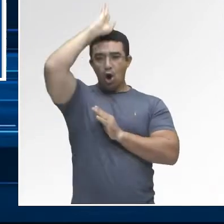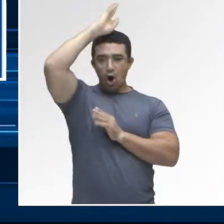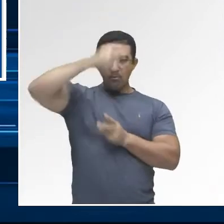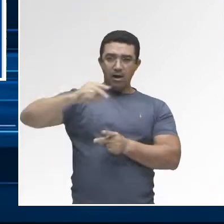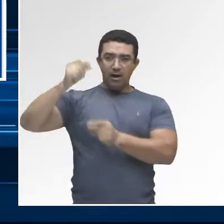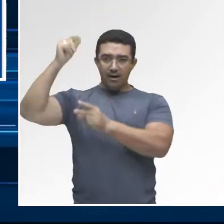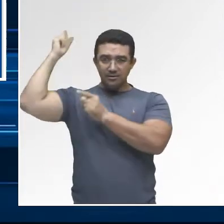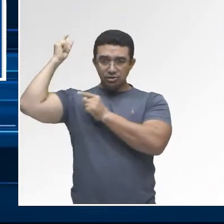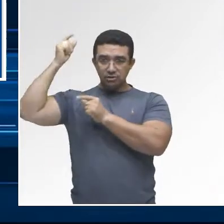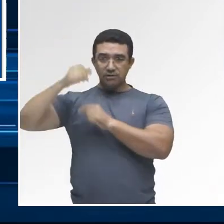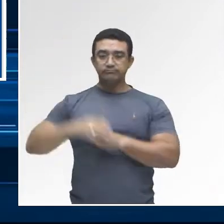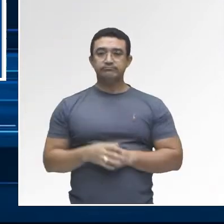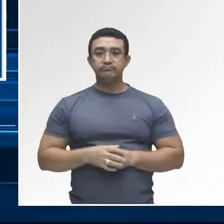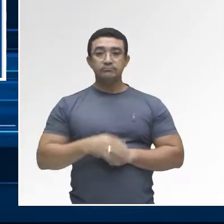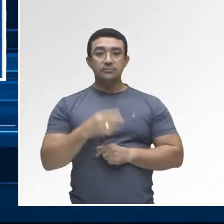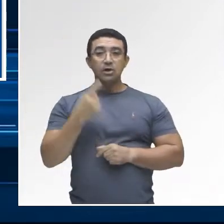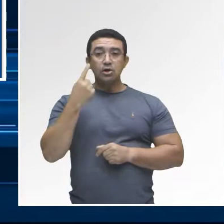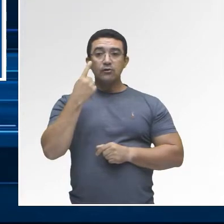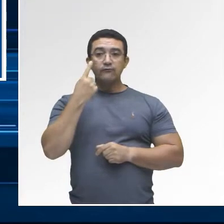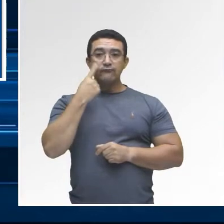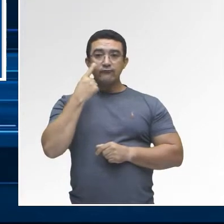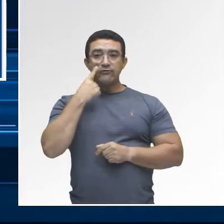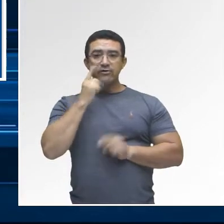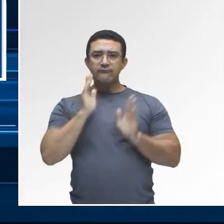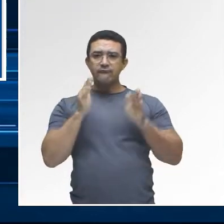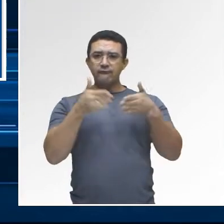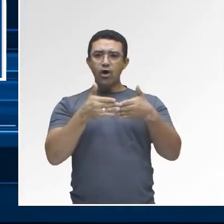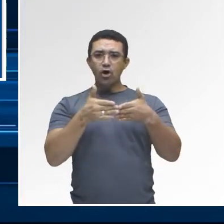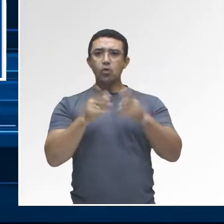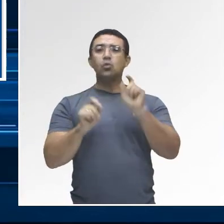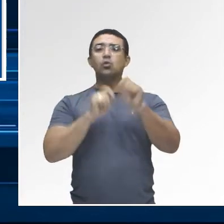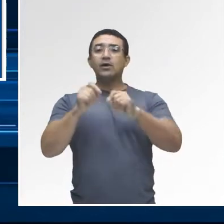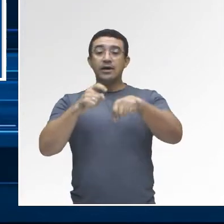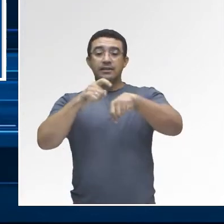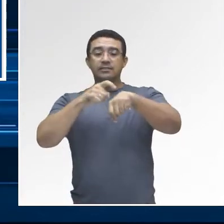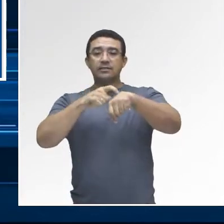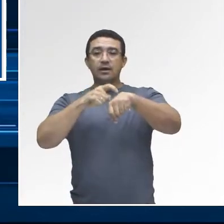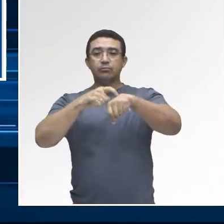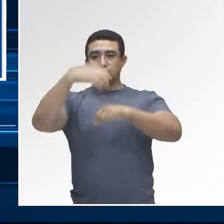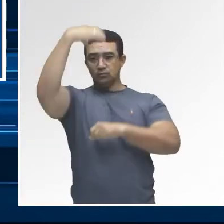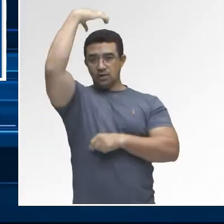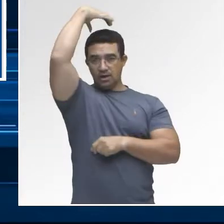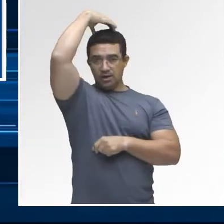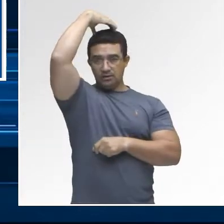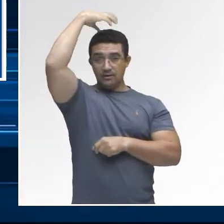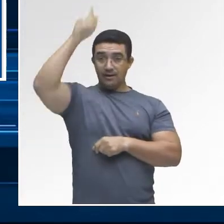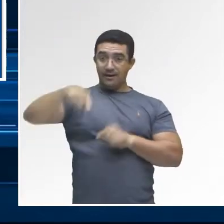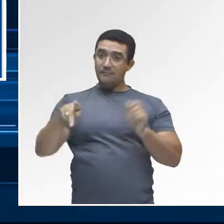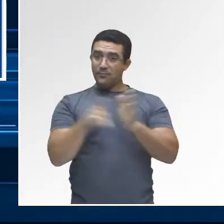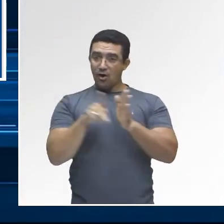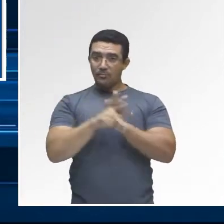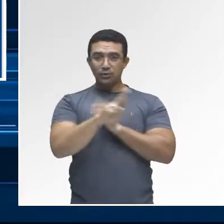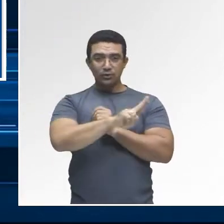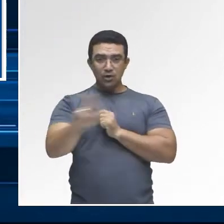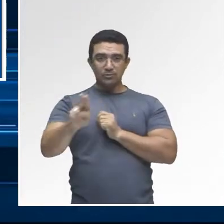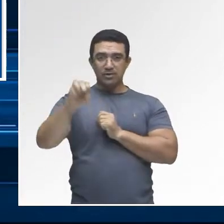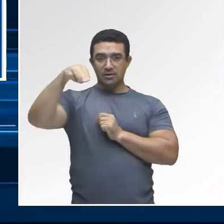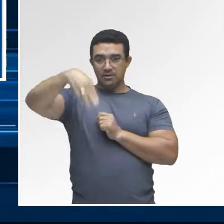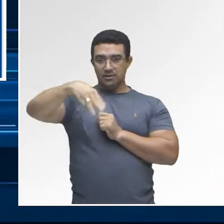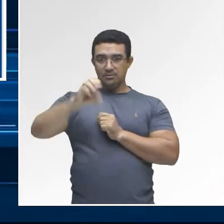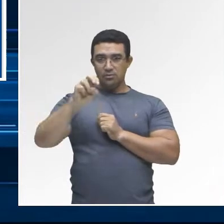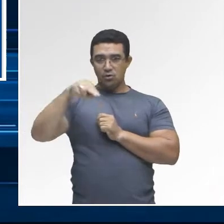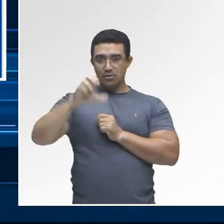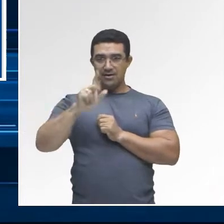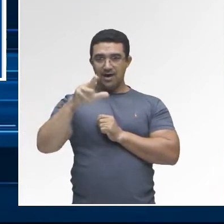vai se ater aqui para o tempo dos reis, a monarquia, tá?